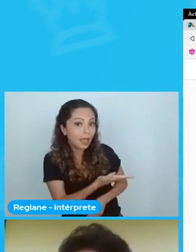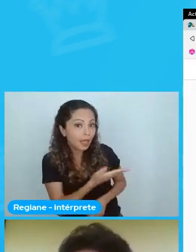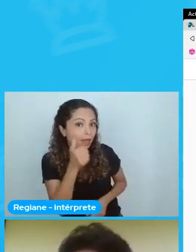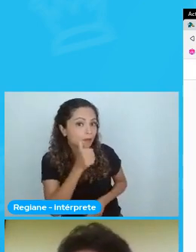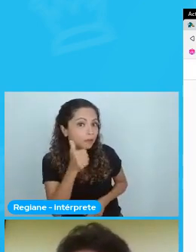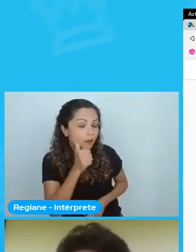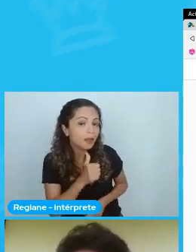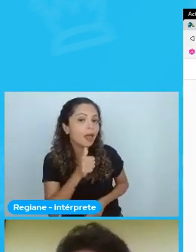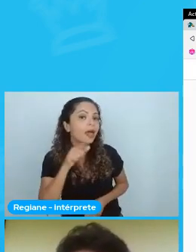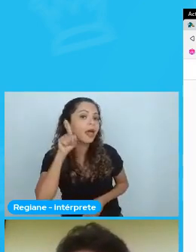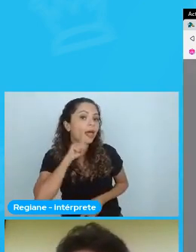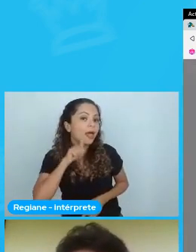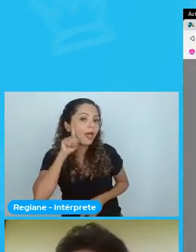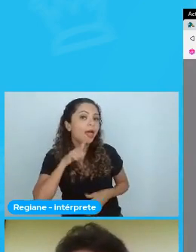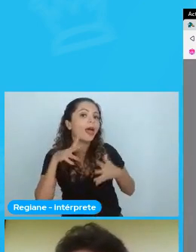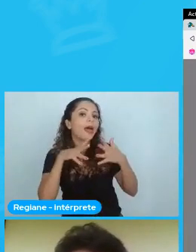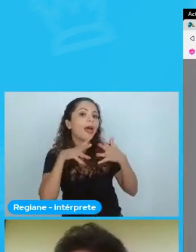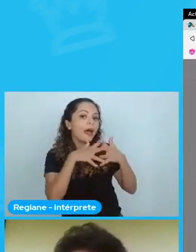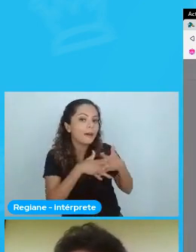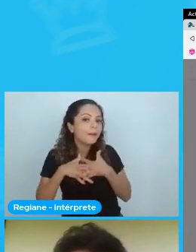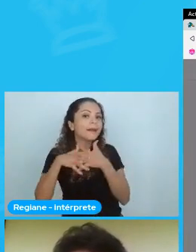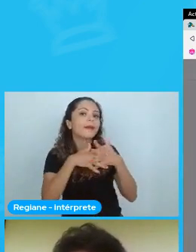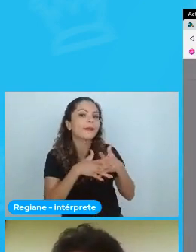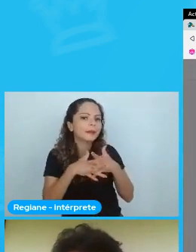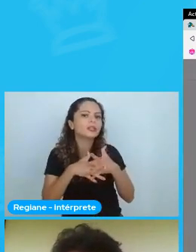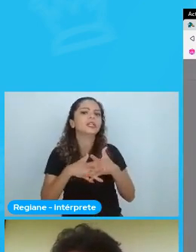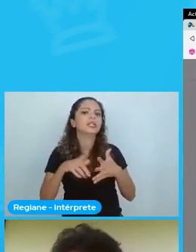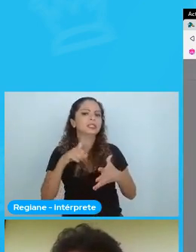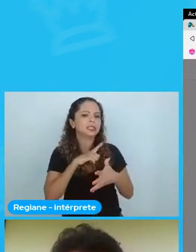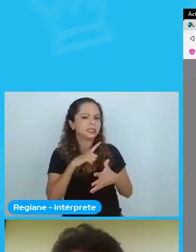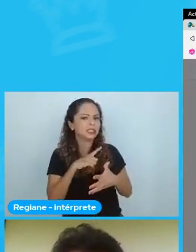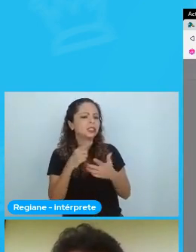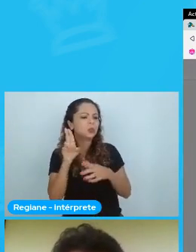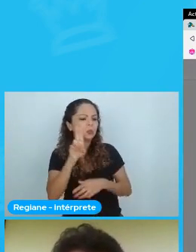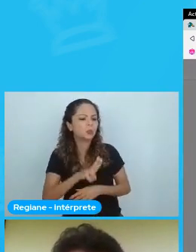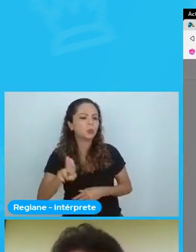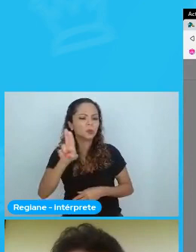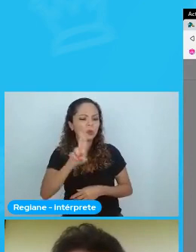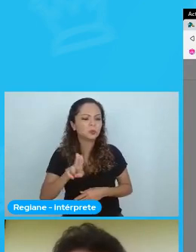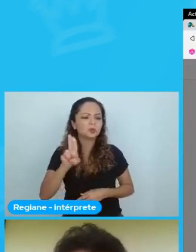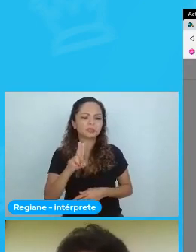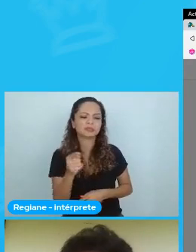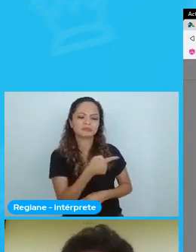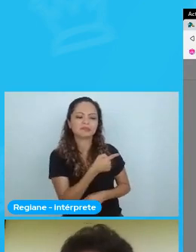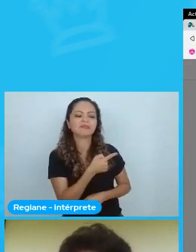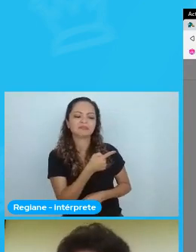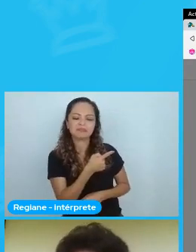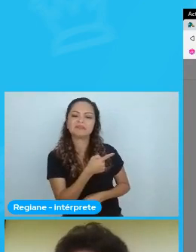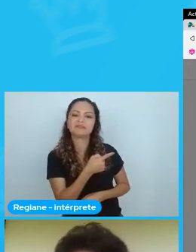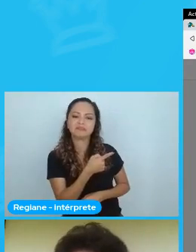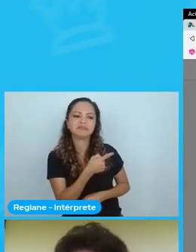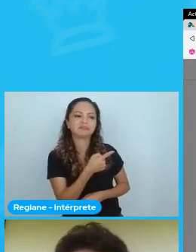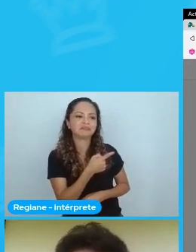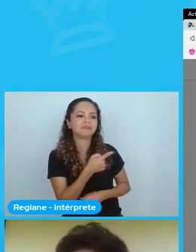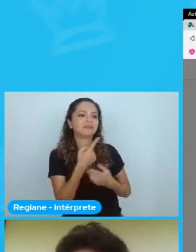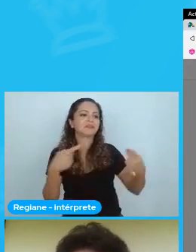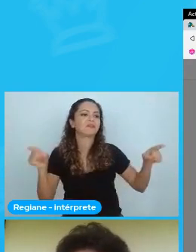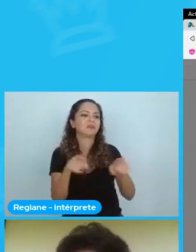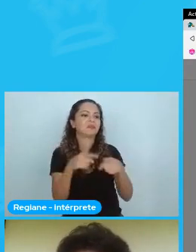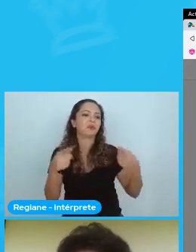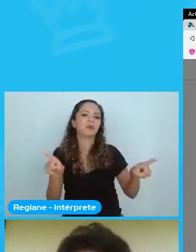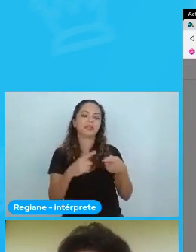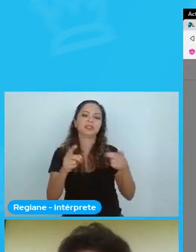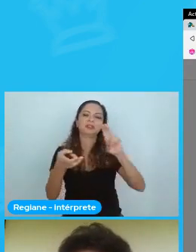furando a bolha, é ela. Ela mexe com Sonic Py e ela é muito sinistra, assim. Ela, por exemplo, aqui ela pegou uma música da